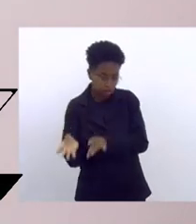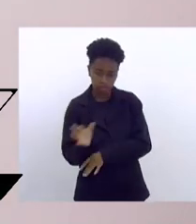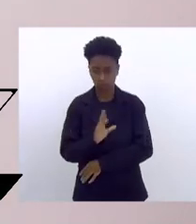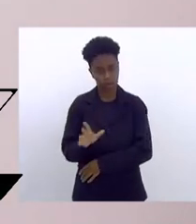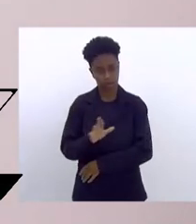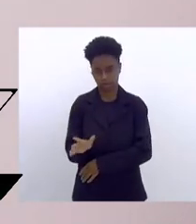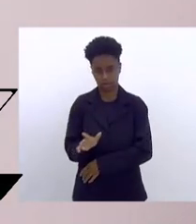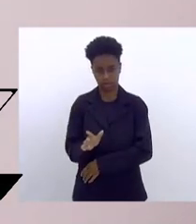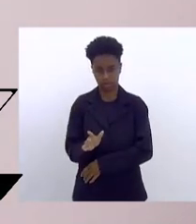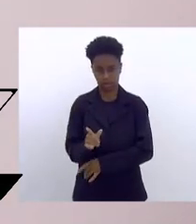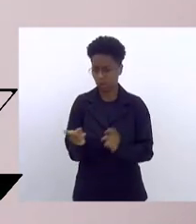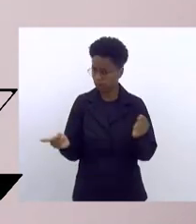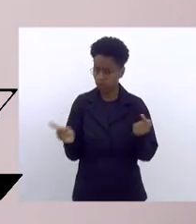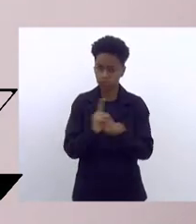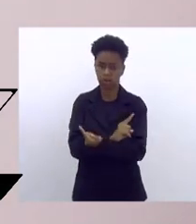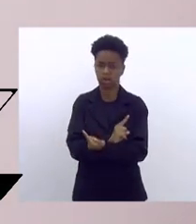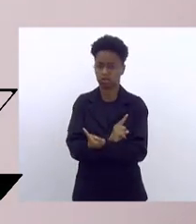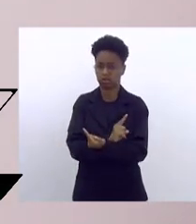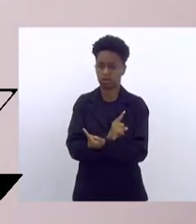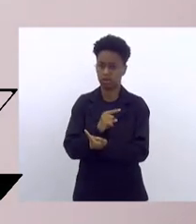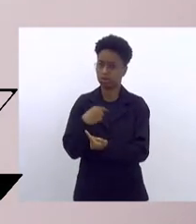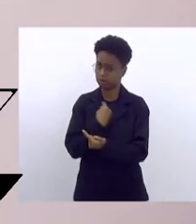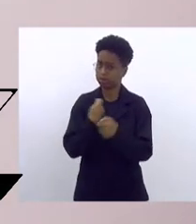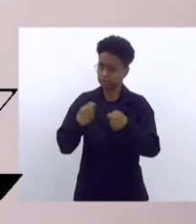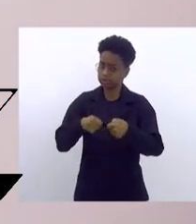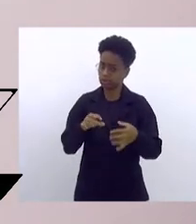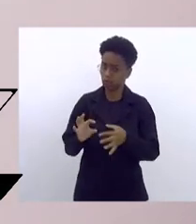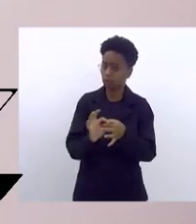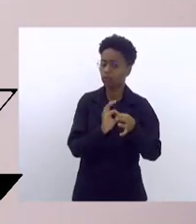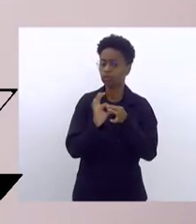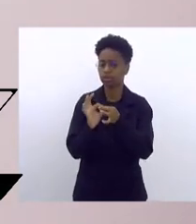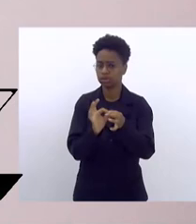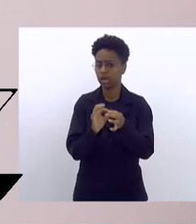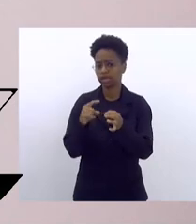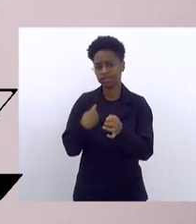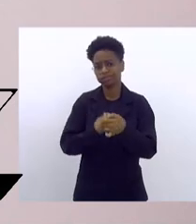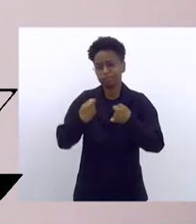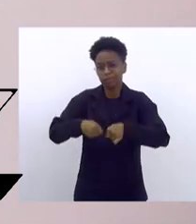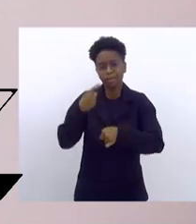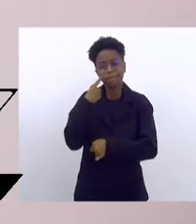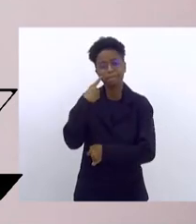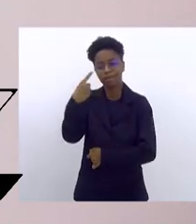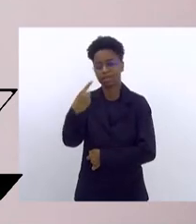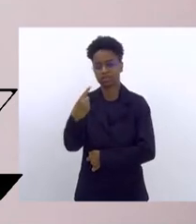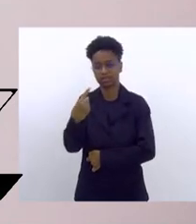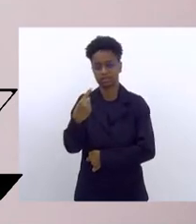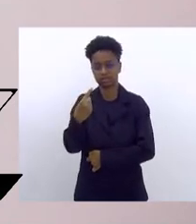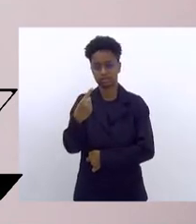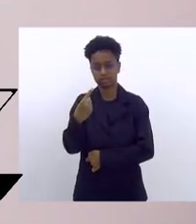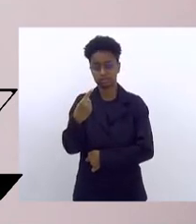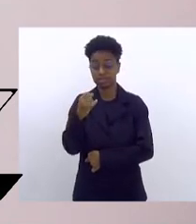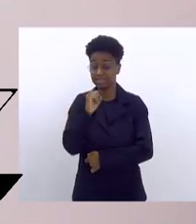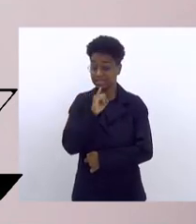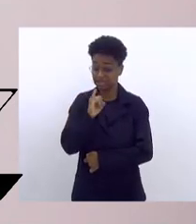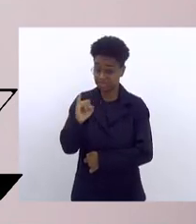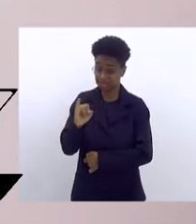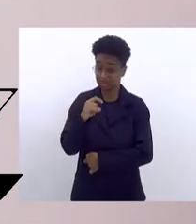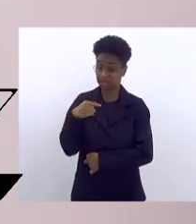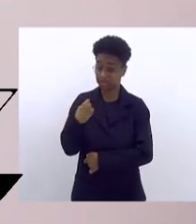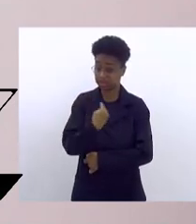elas muito ao contrário elas nos unem e é isso que a gente precisa pensar desde que a gente tome